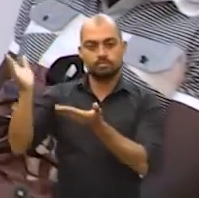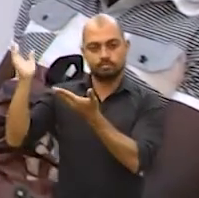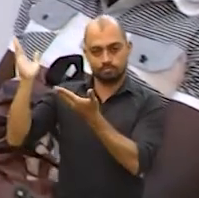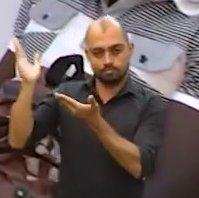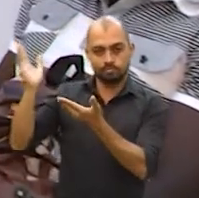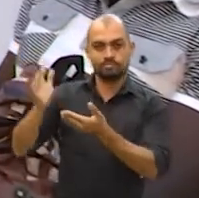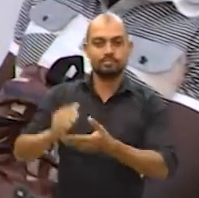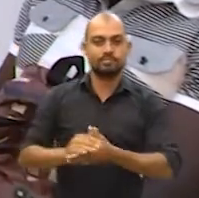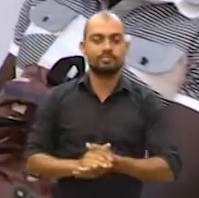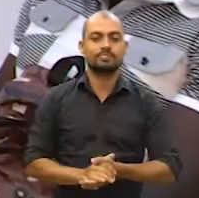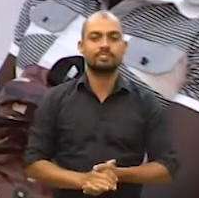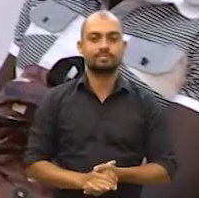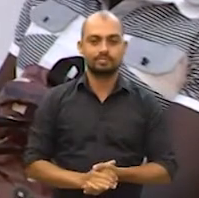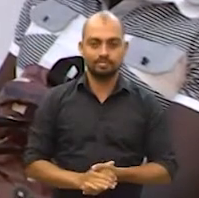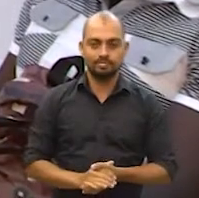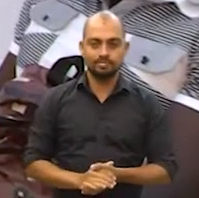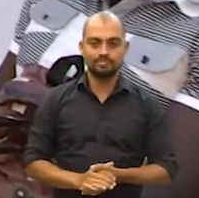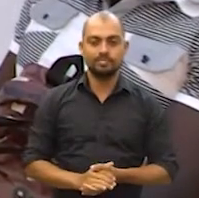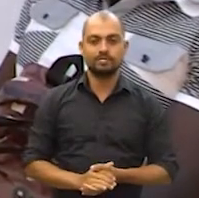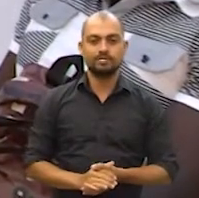site